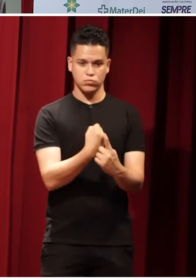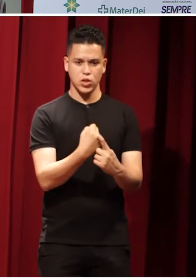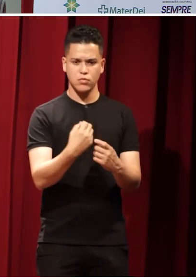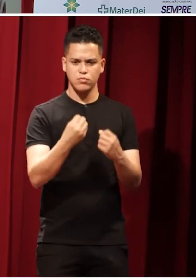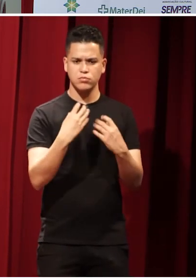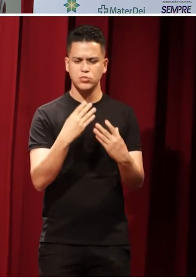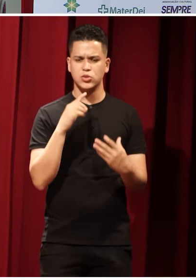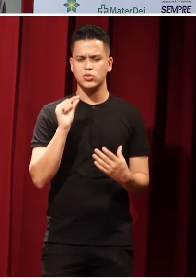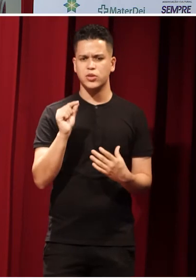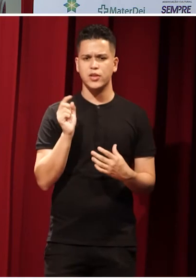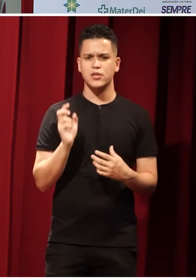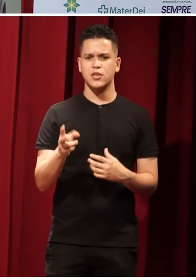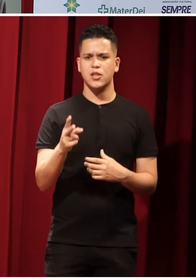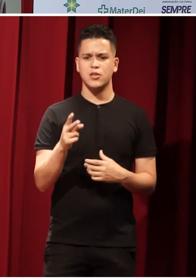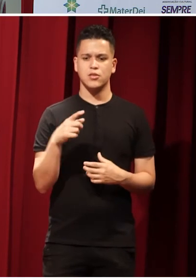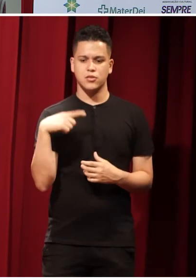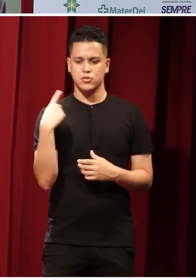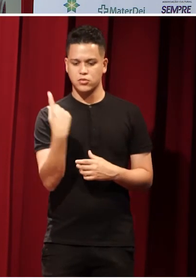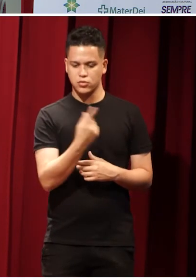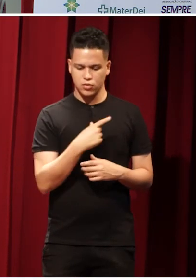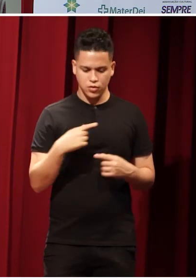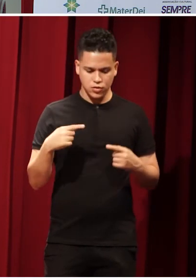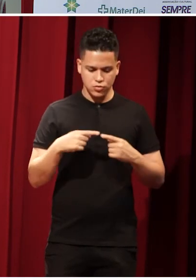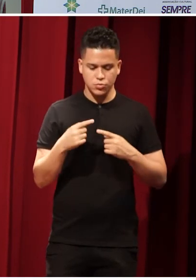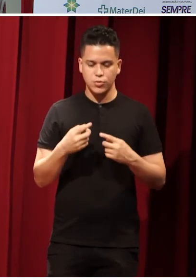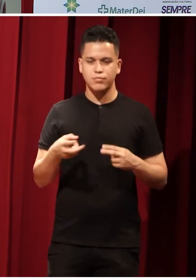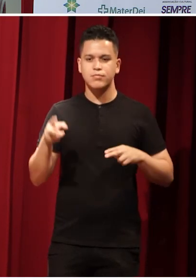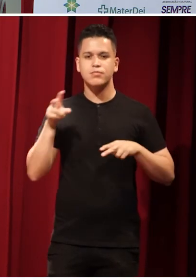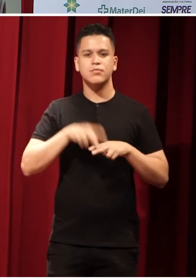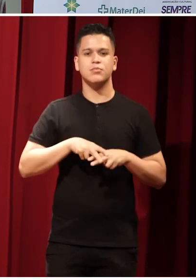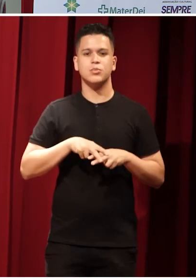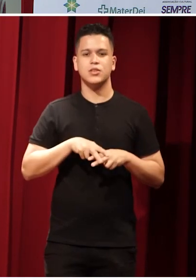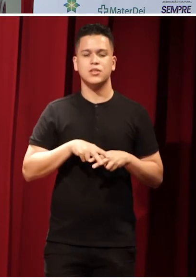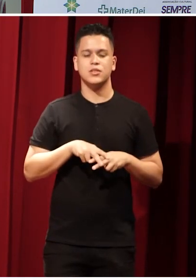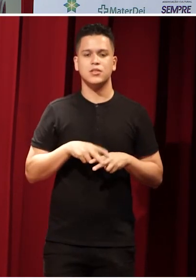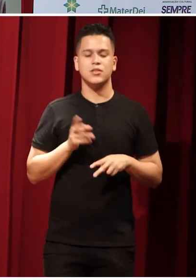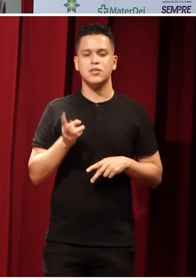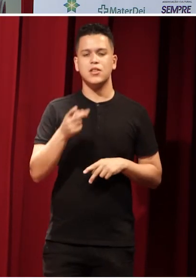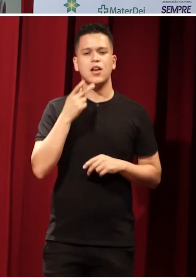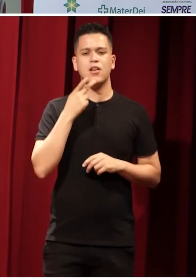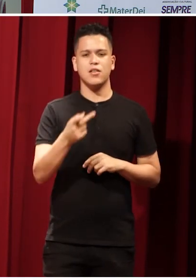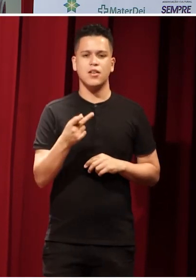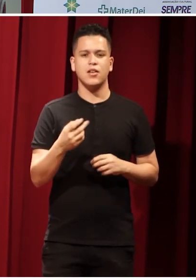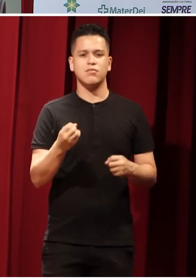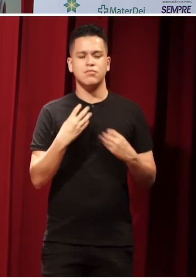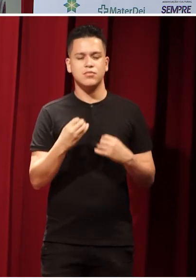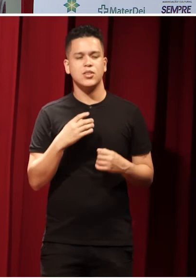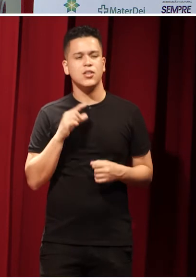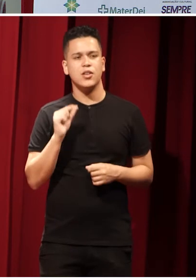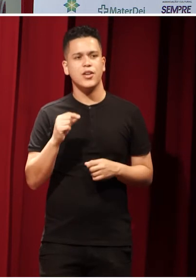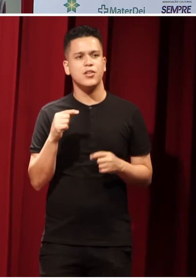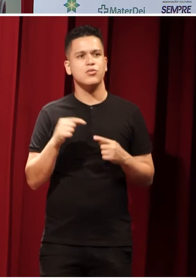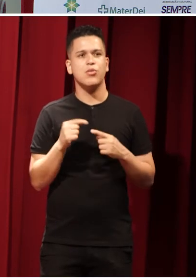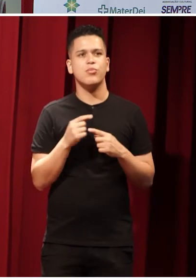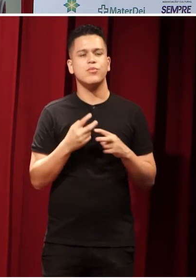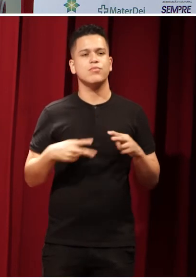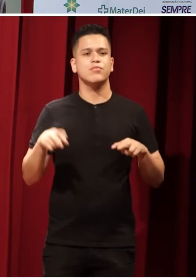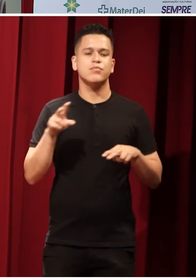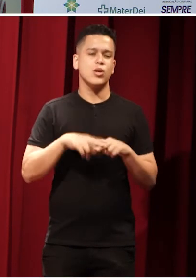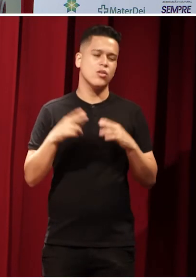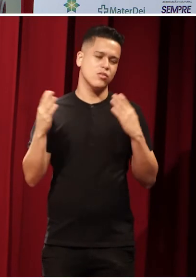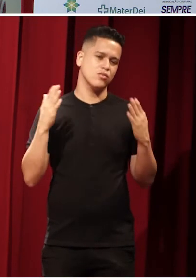sociólogo é que a sociologia te ensina sempre que você está numa espécie de prisão.